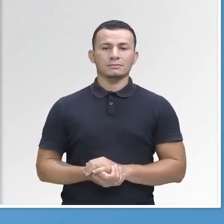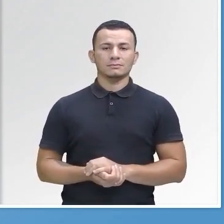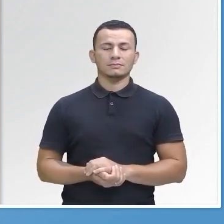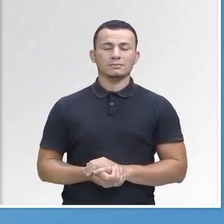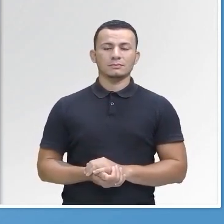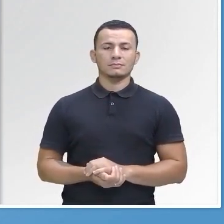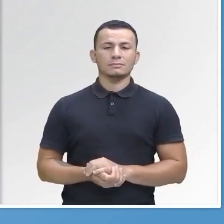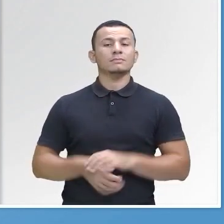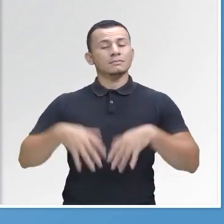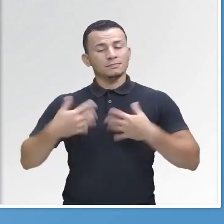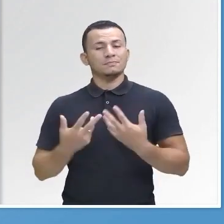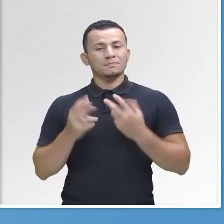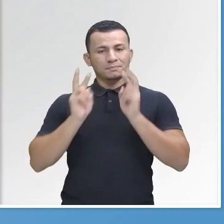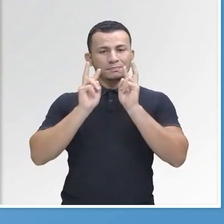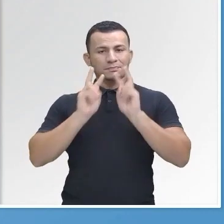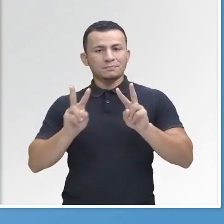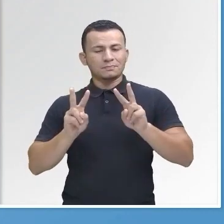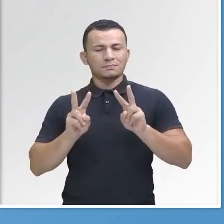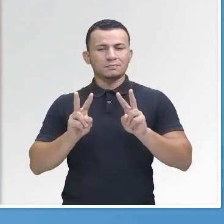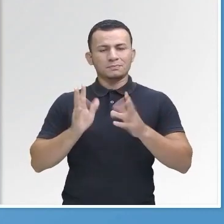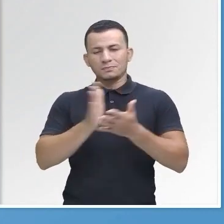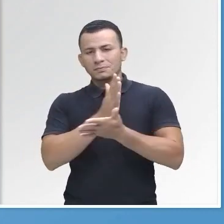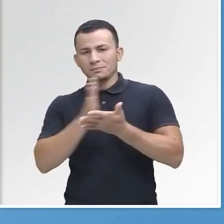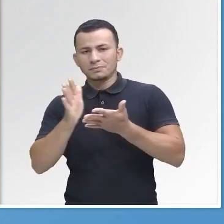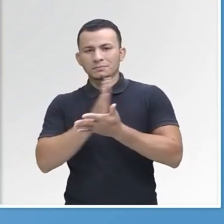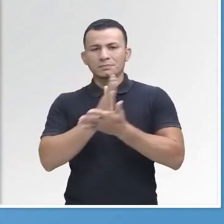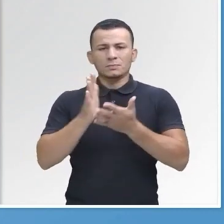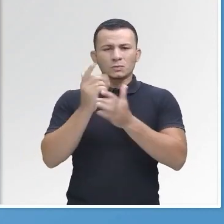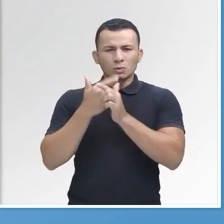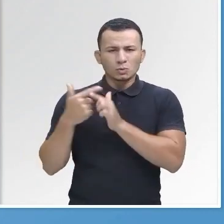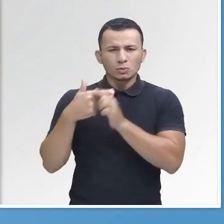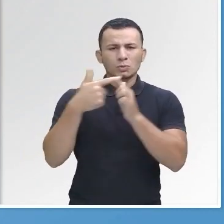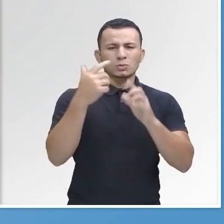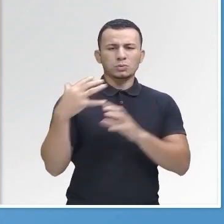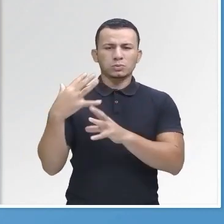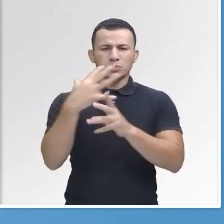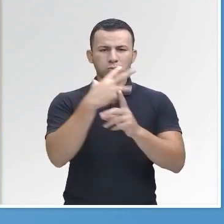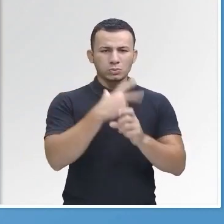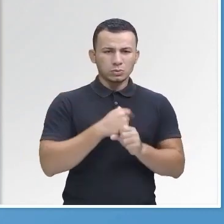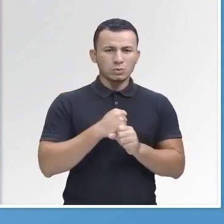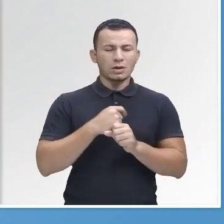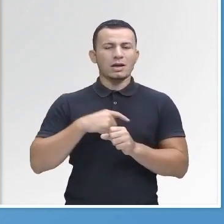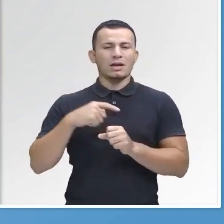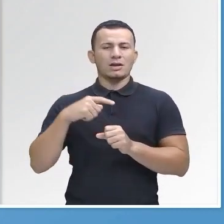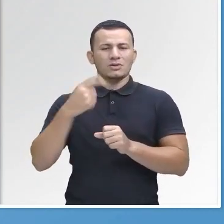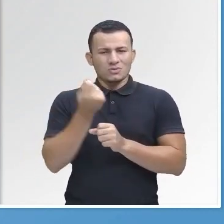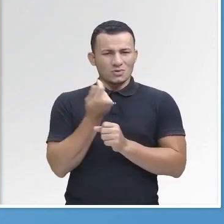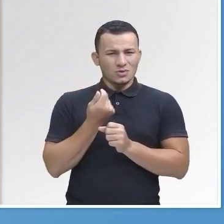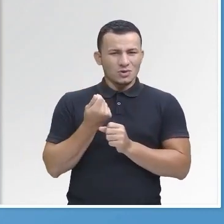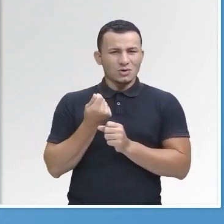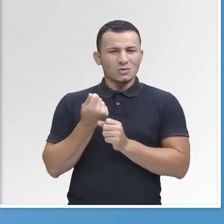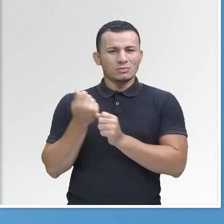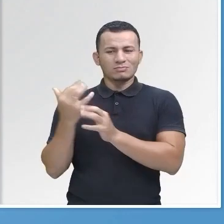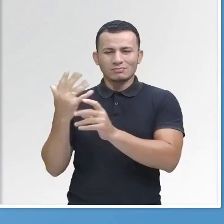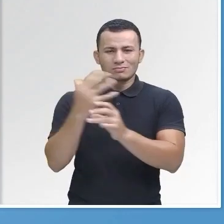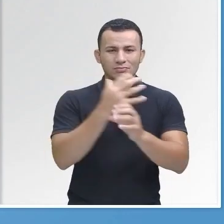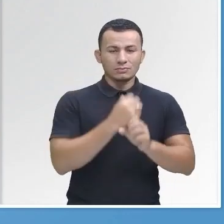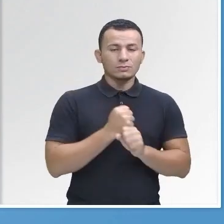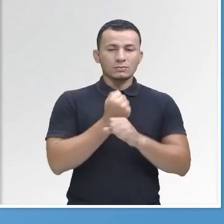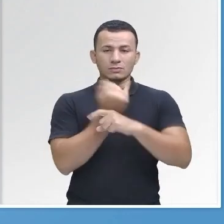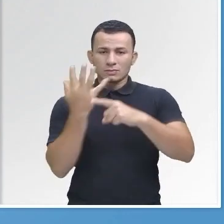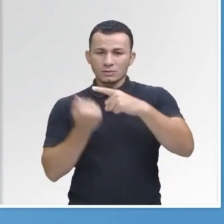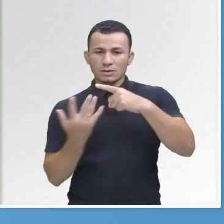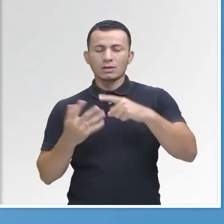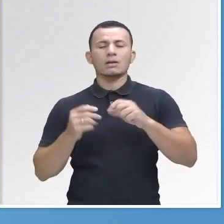Bom, nós vimos o seguinte, que em determinados problemas, como esse da Eli, que envolvia dinheiro, eu também posso fazer a divisão de fração. É só você